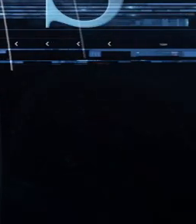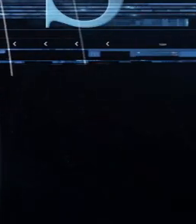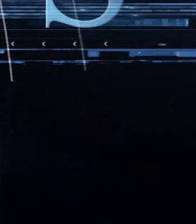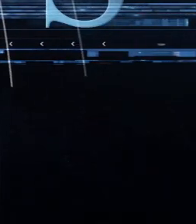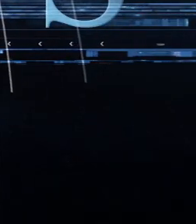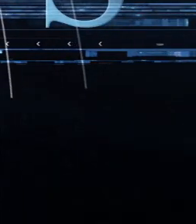News